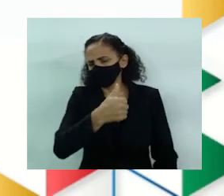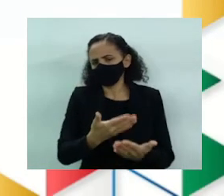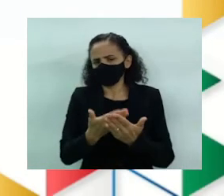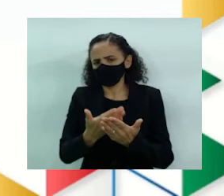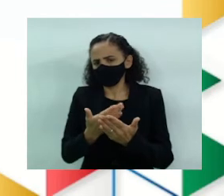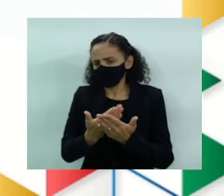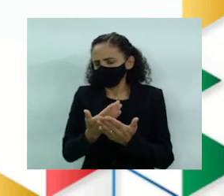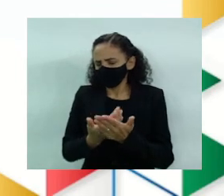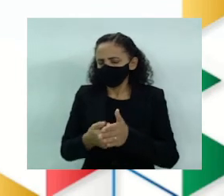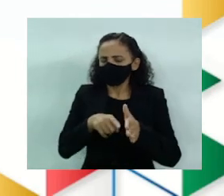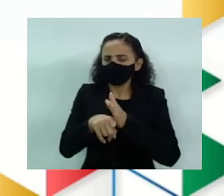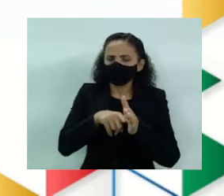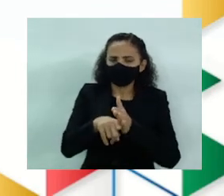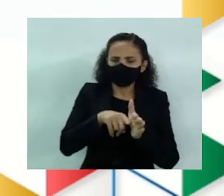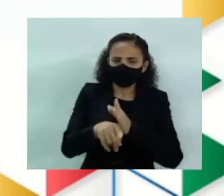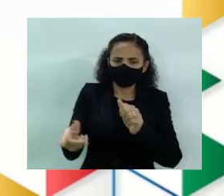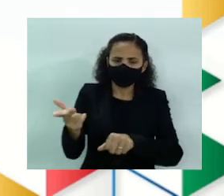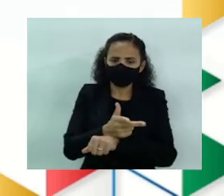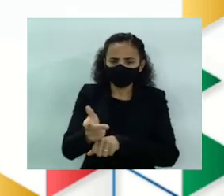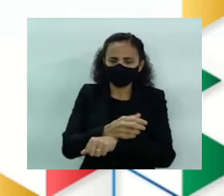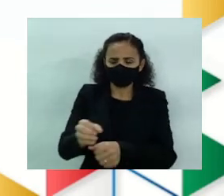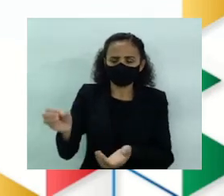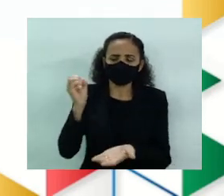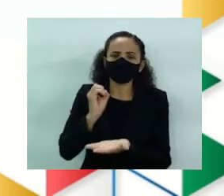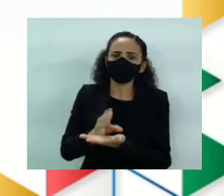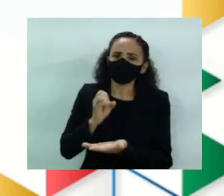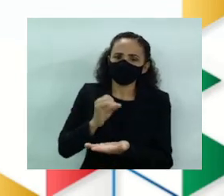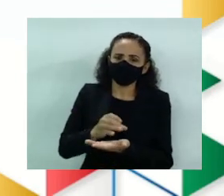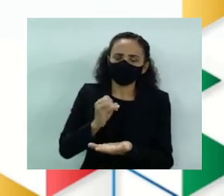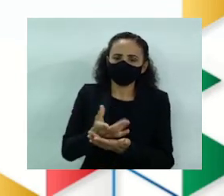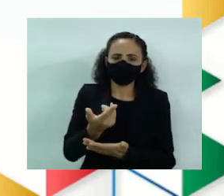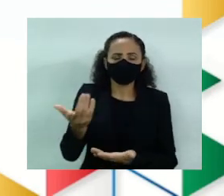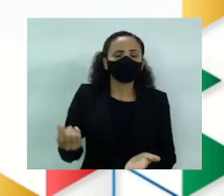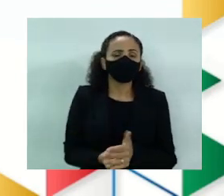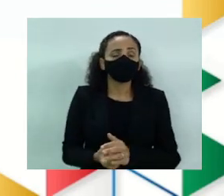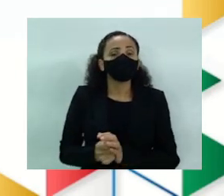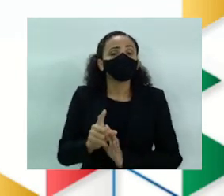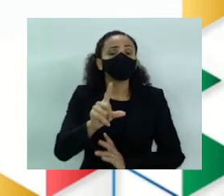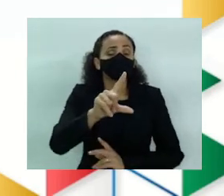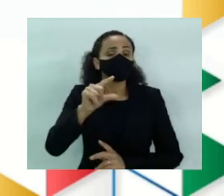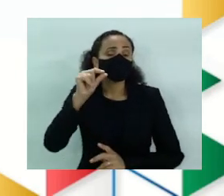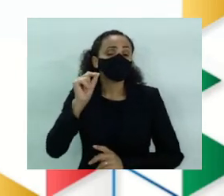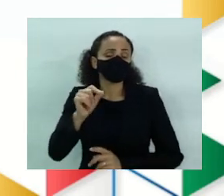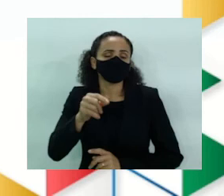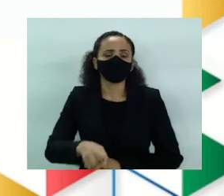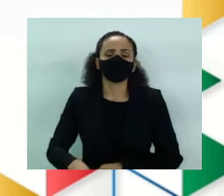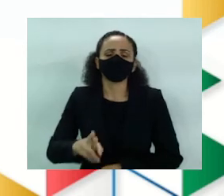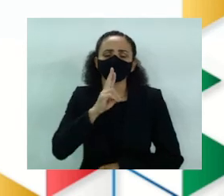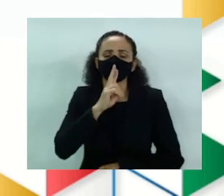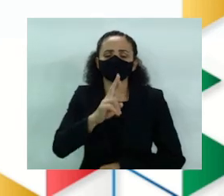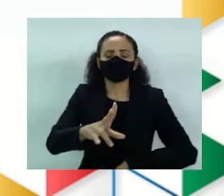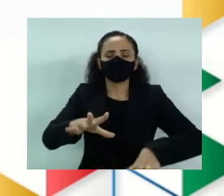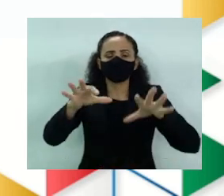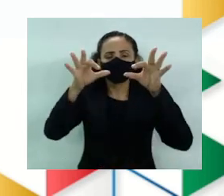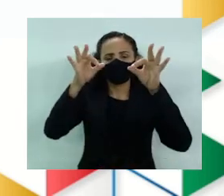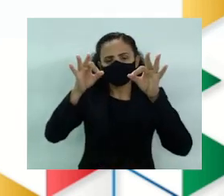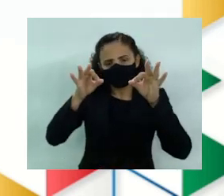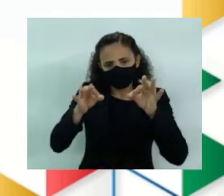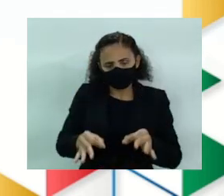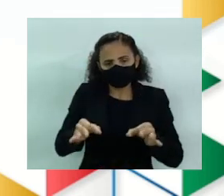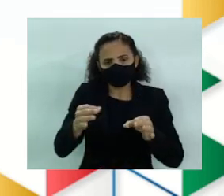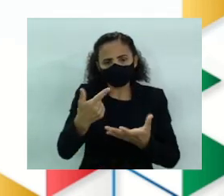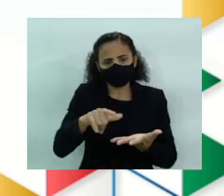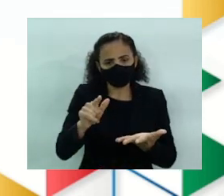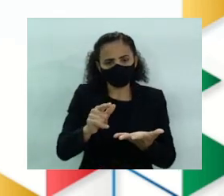Pesquisem, assistam os vídeos do EducaPE, entre no Conecta aí. Vamos lá. Marque a alternativa que não indica uma consequência